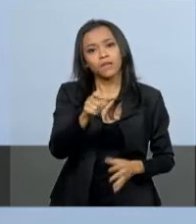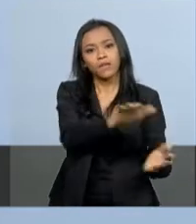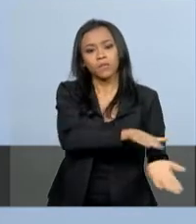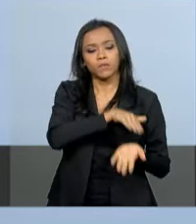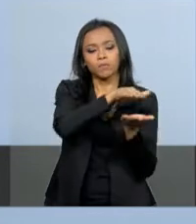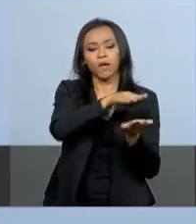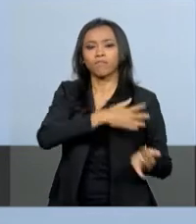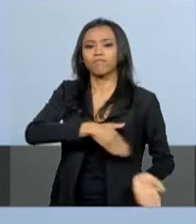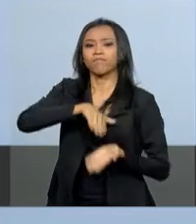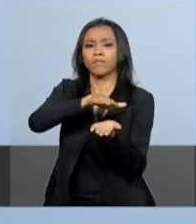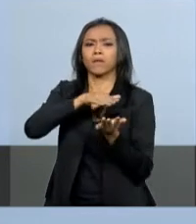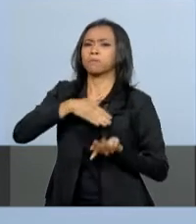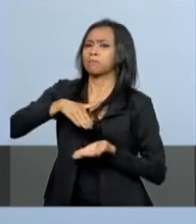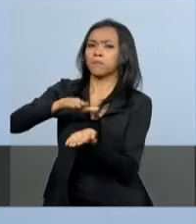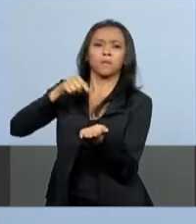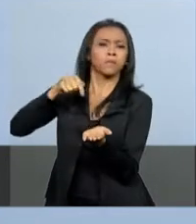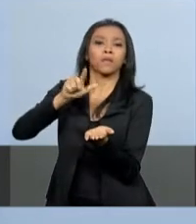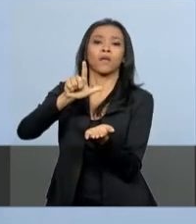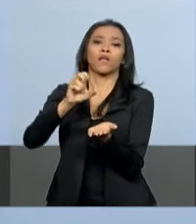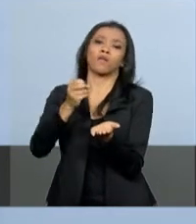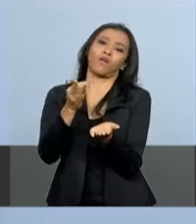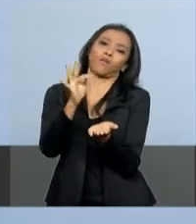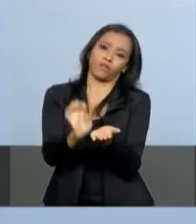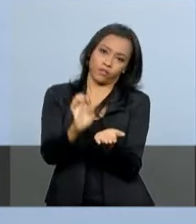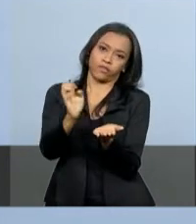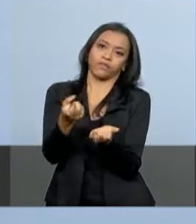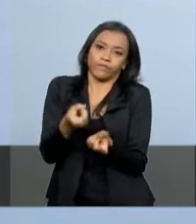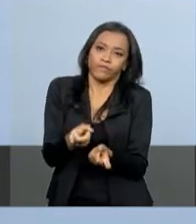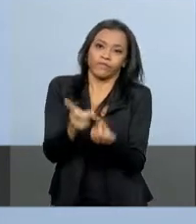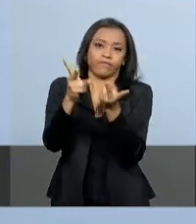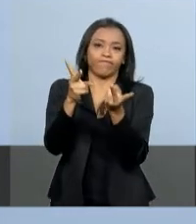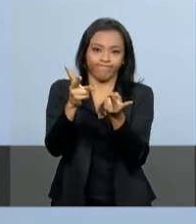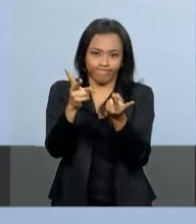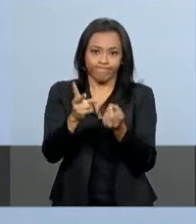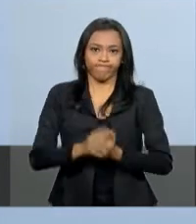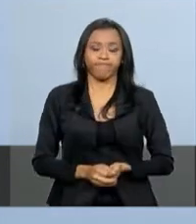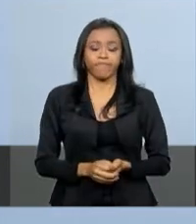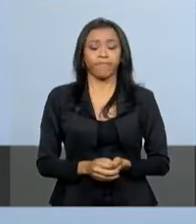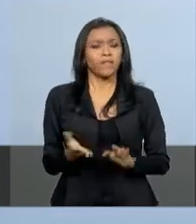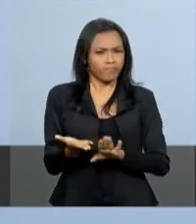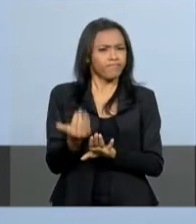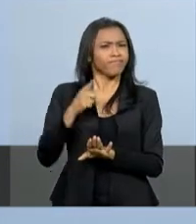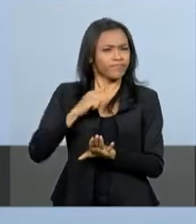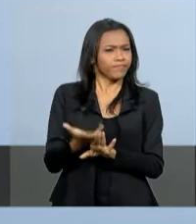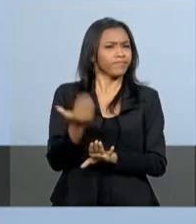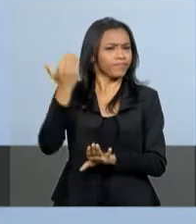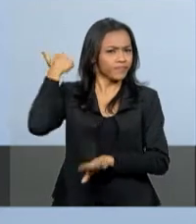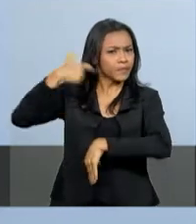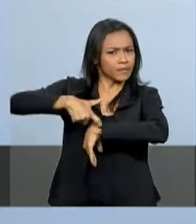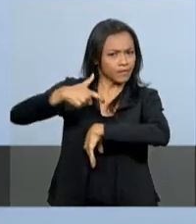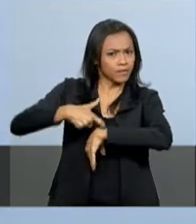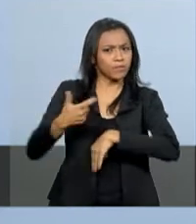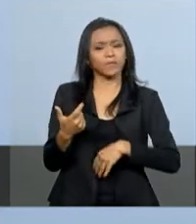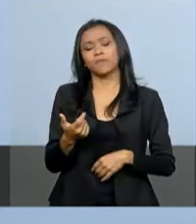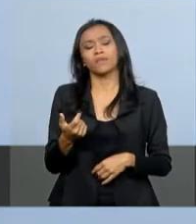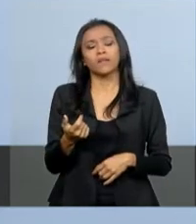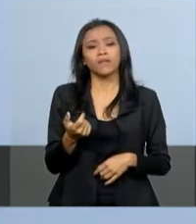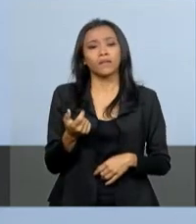leiloados hoje o tempo em que sequer apareciam